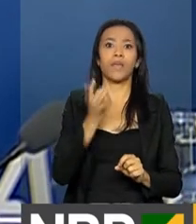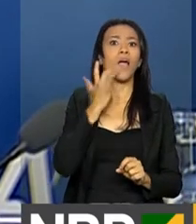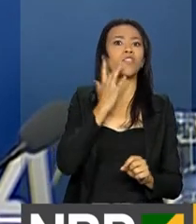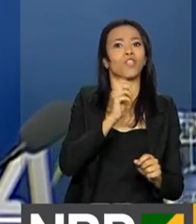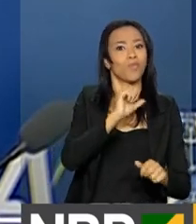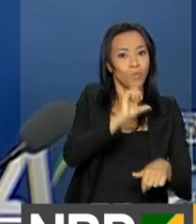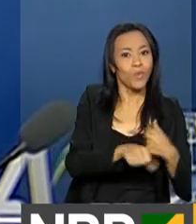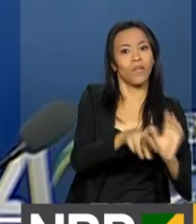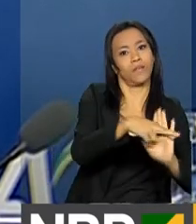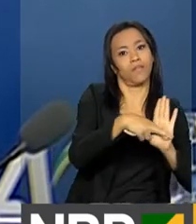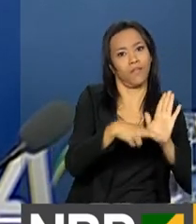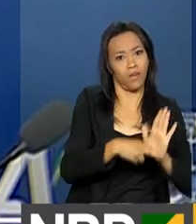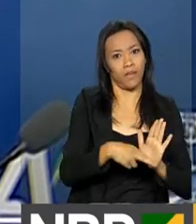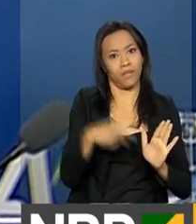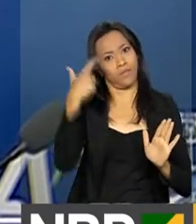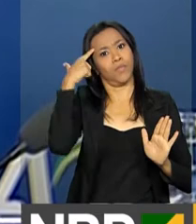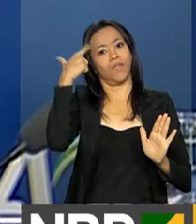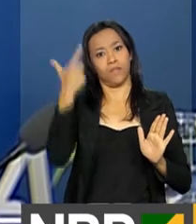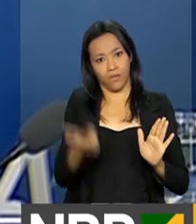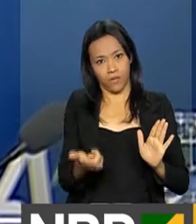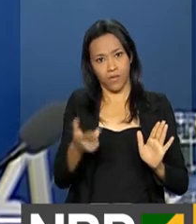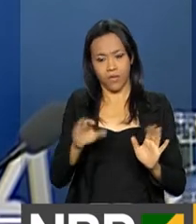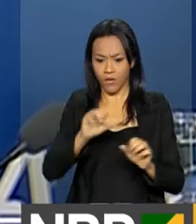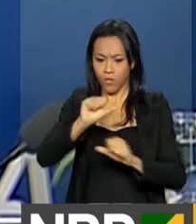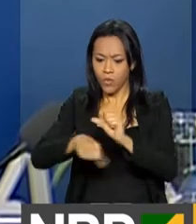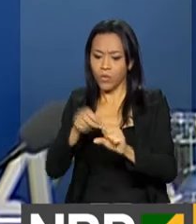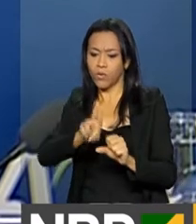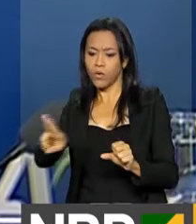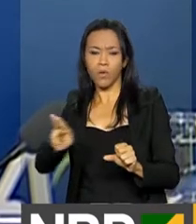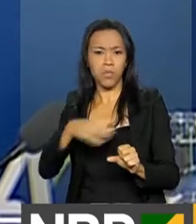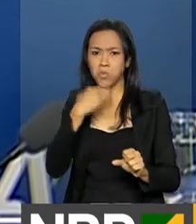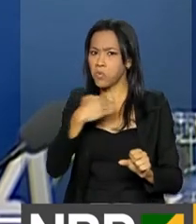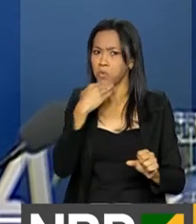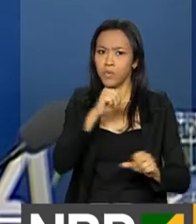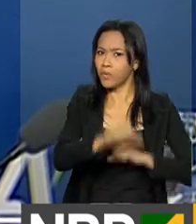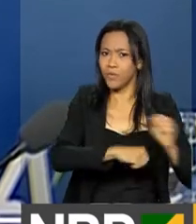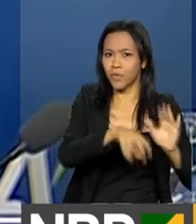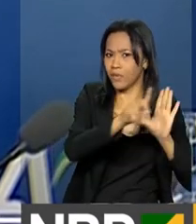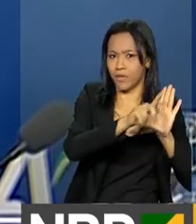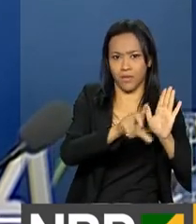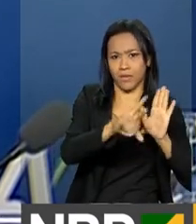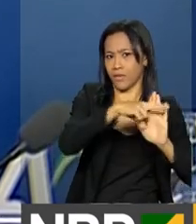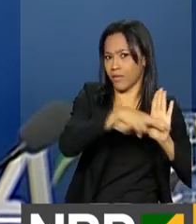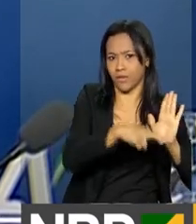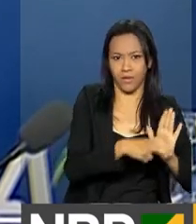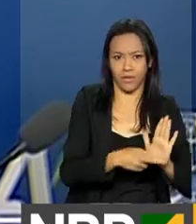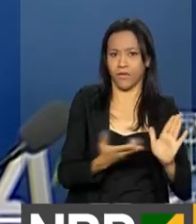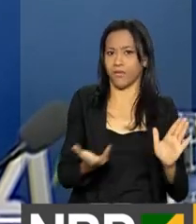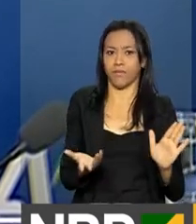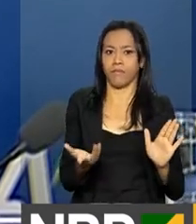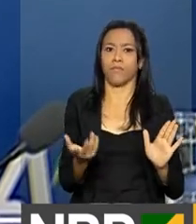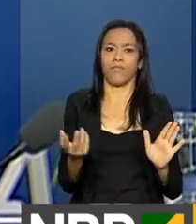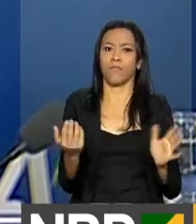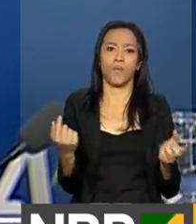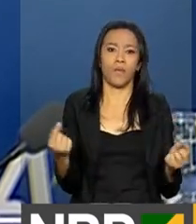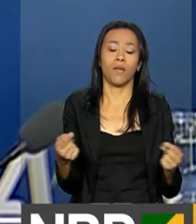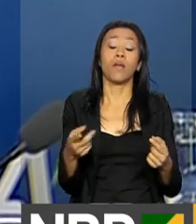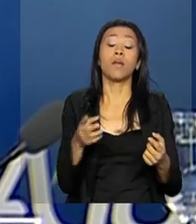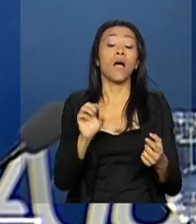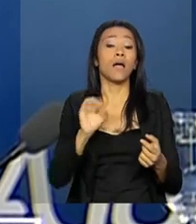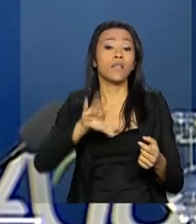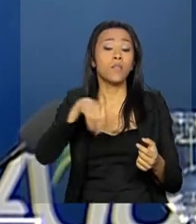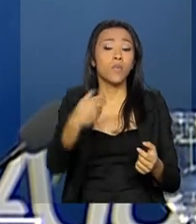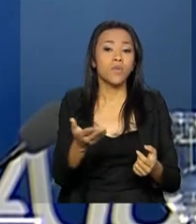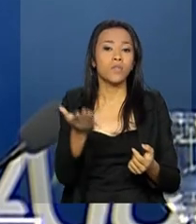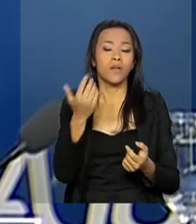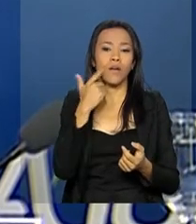natureza jurídica. É uma coisa curiosa isso, né? Quando você mudar a denominação, não muda a natureza jurídica, né? E assim passou a ser contribuição. Para quê? Para